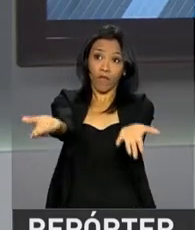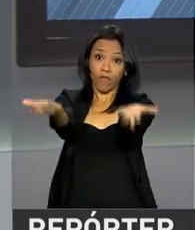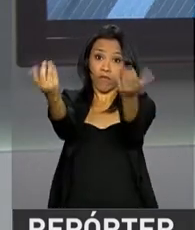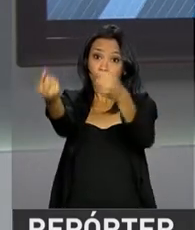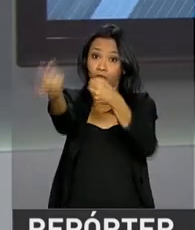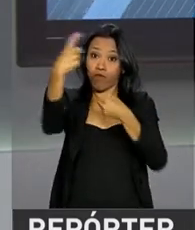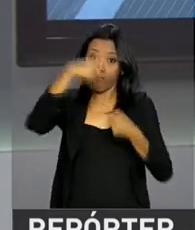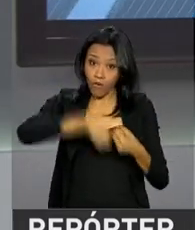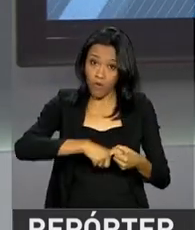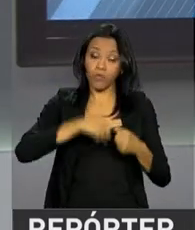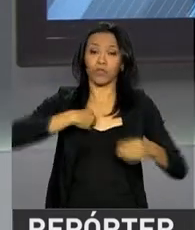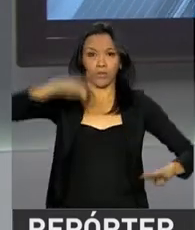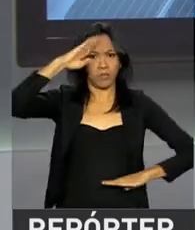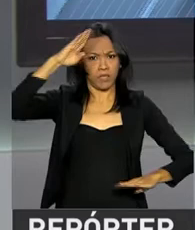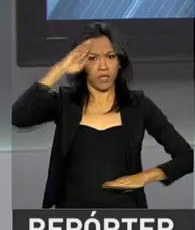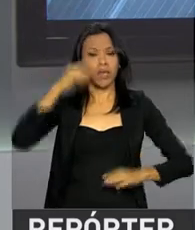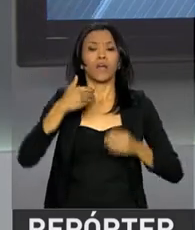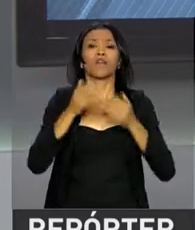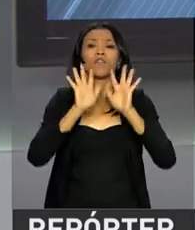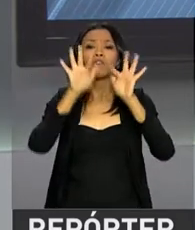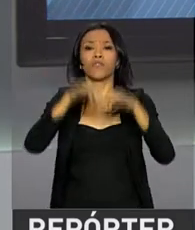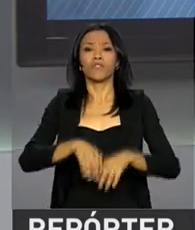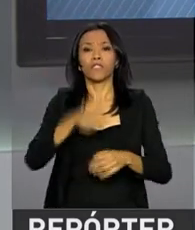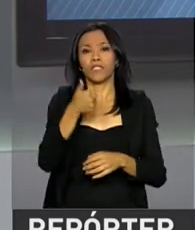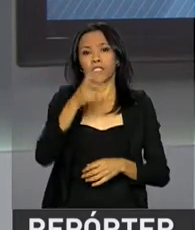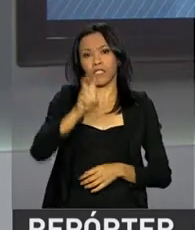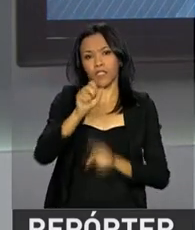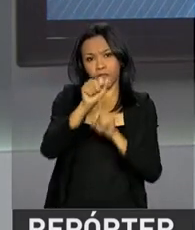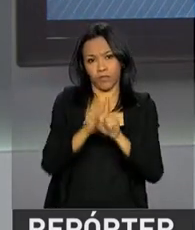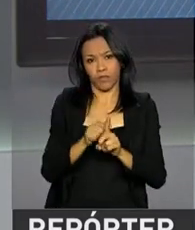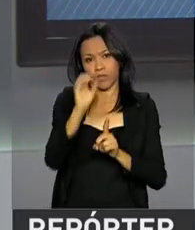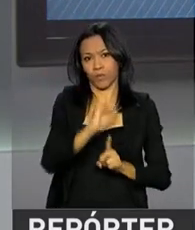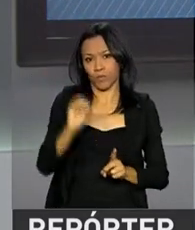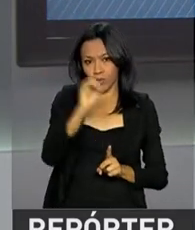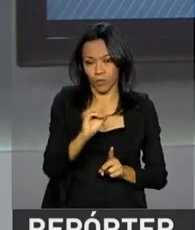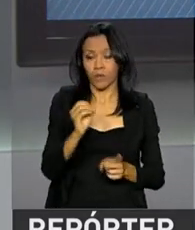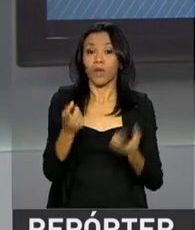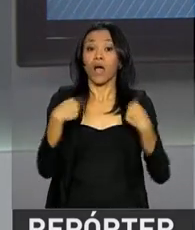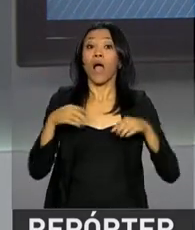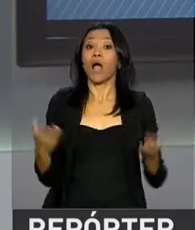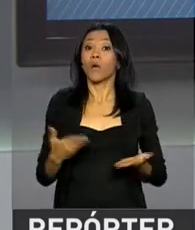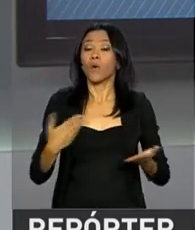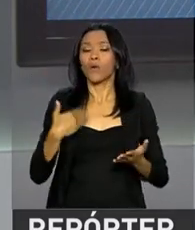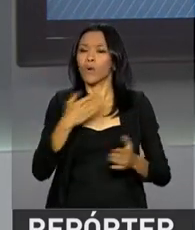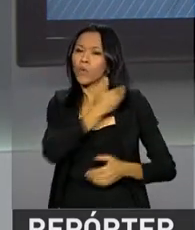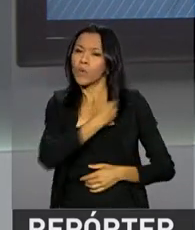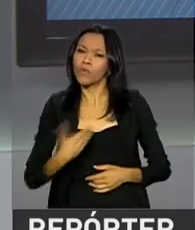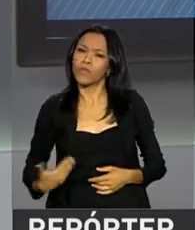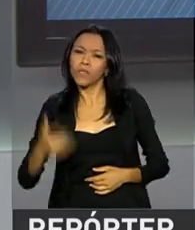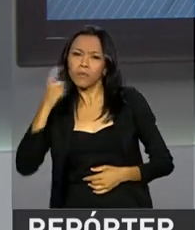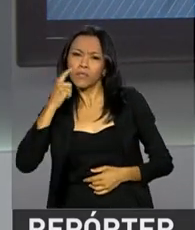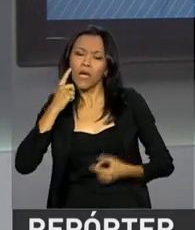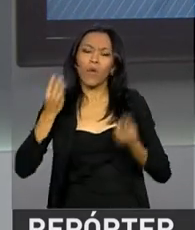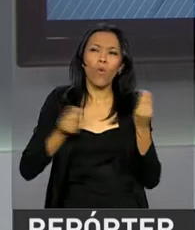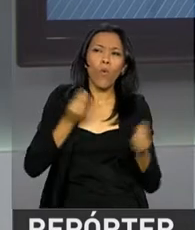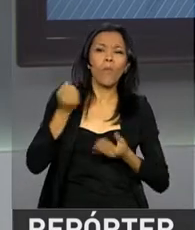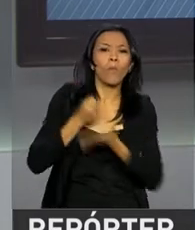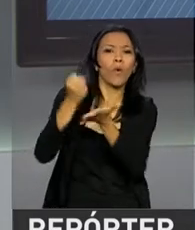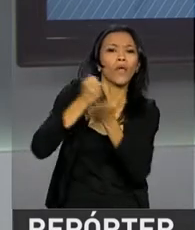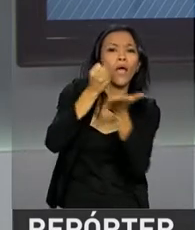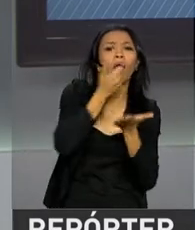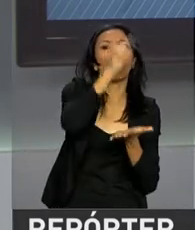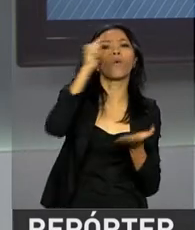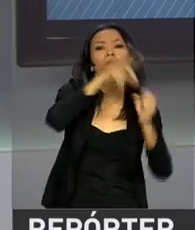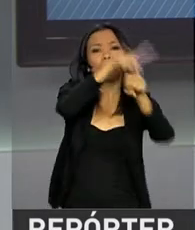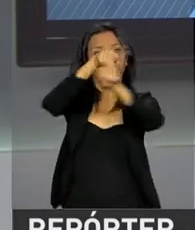agosto e encerrada no dia 15 de outubro agora o governo estuda a possibilidade de colaborar com outros processos de paz em diversos